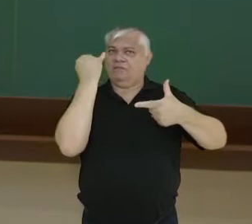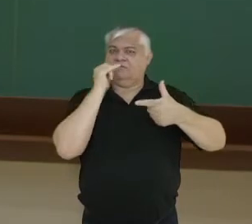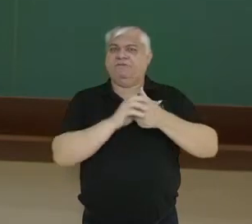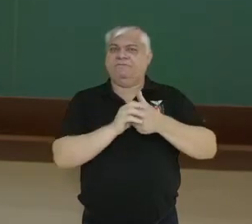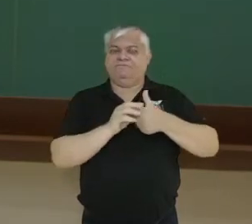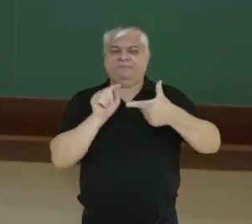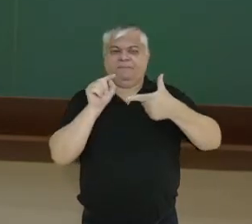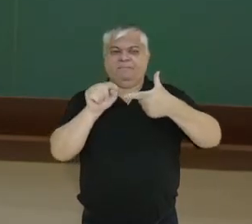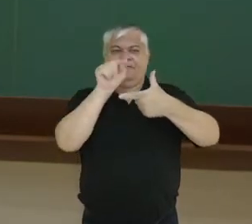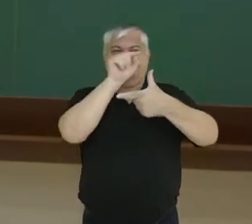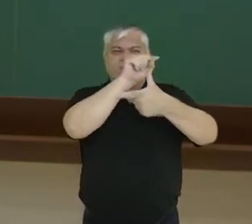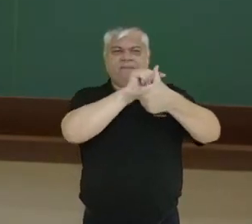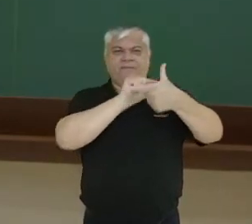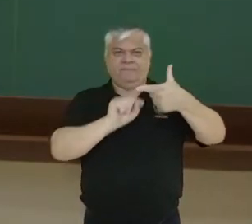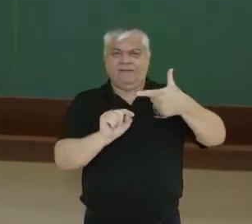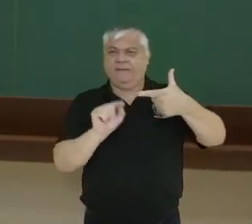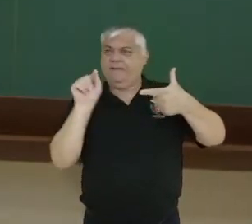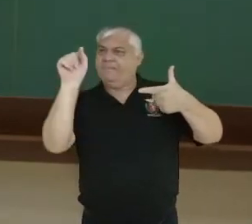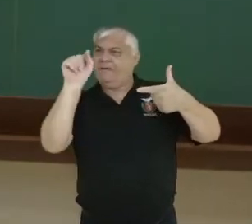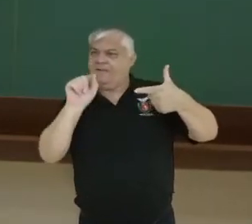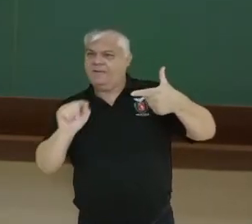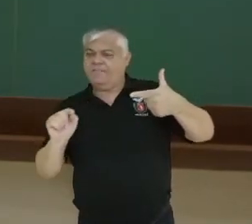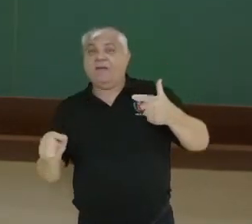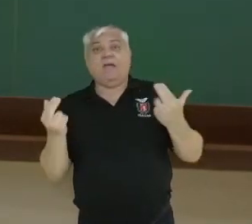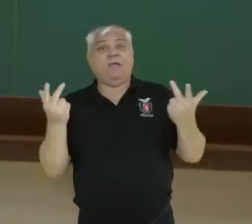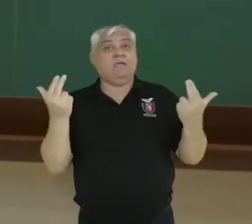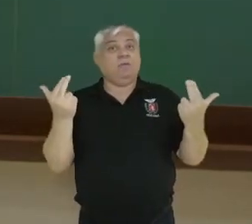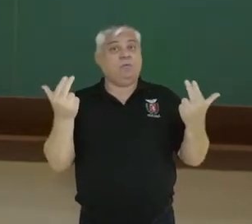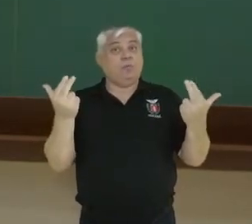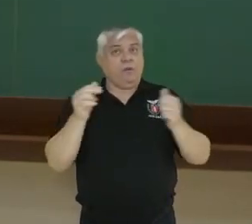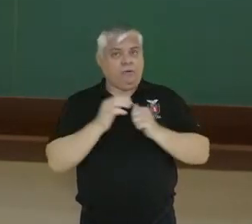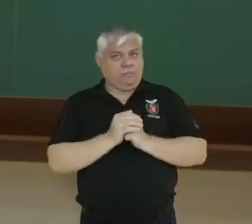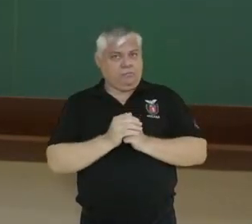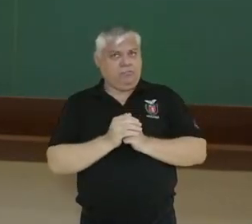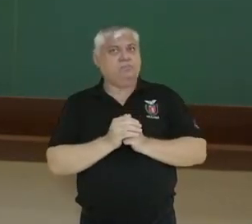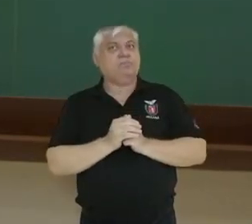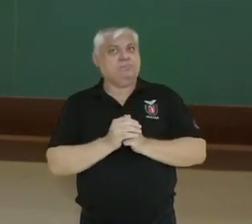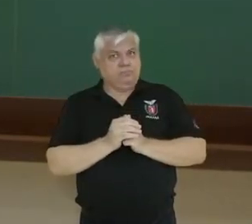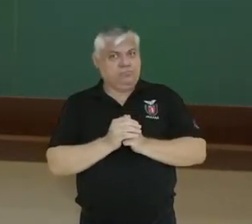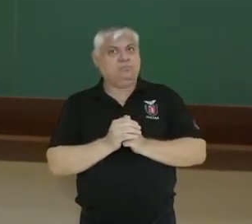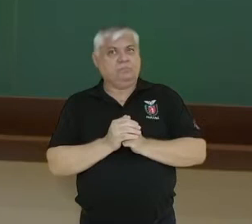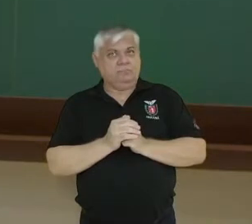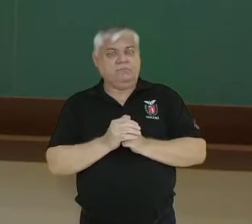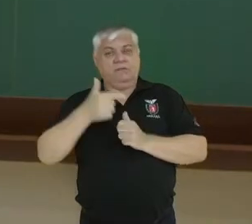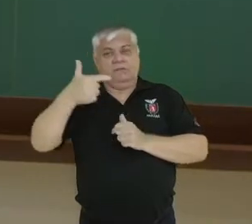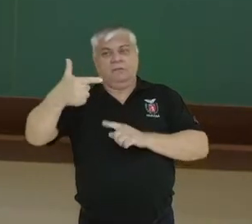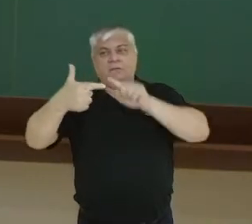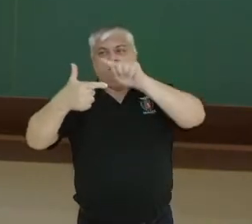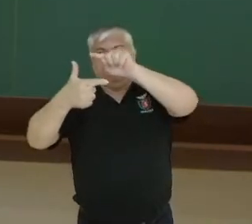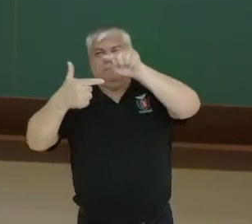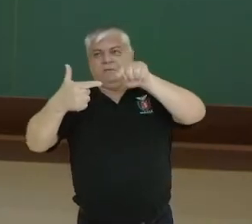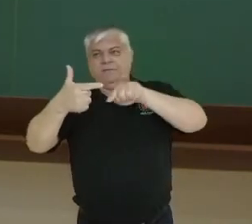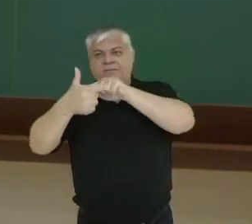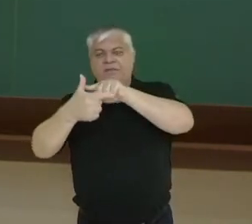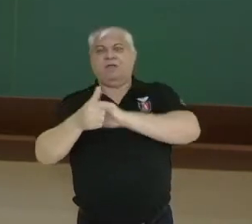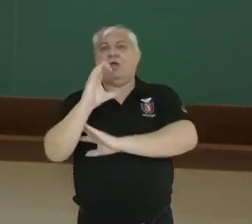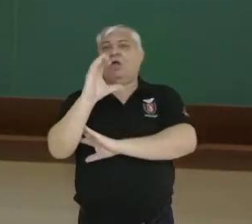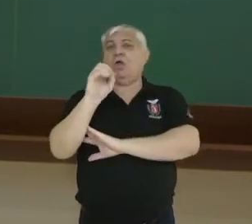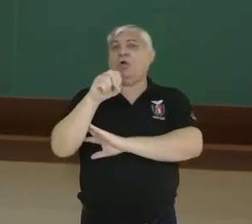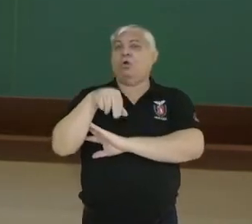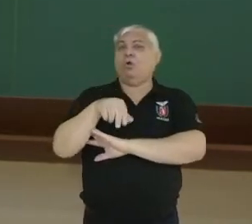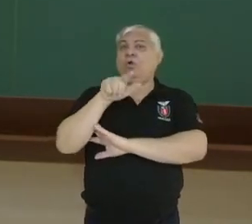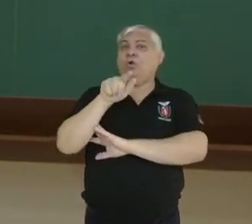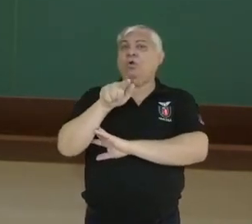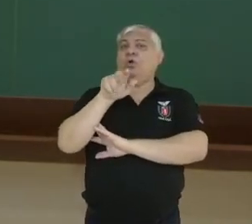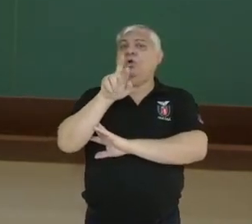ângulos correspondentes têm que ser proporcionais e os três ângulos têm que ser congruentes. Os três